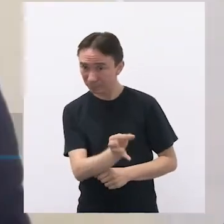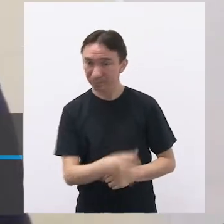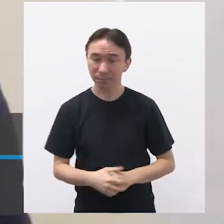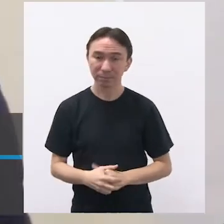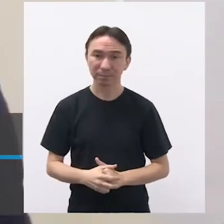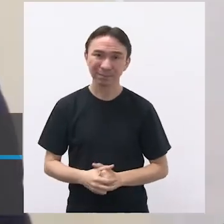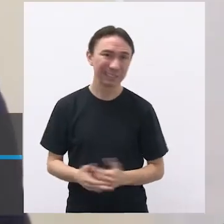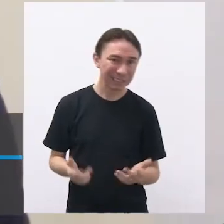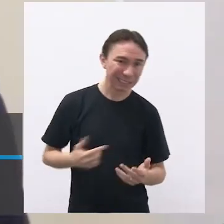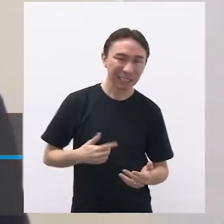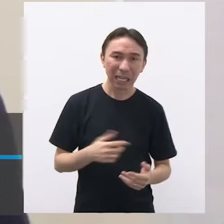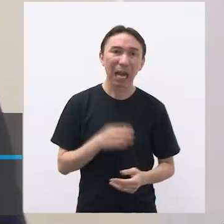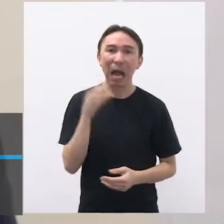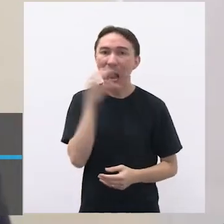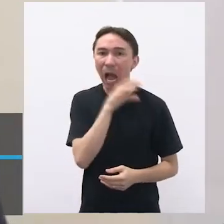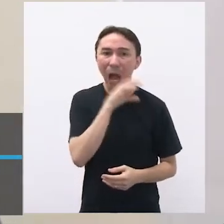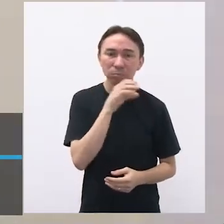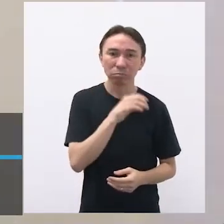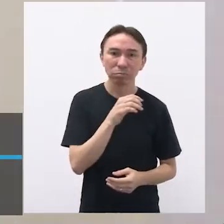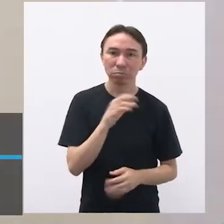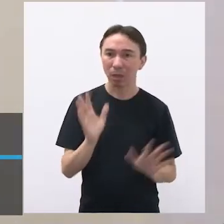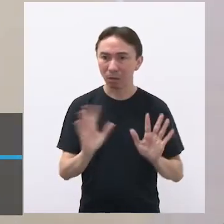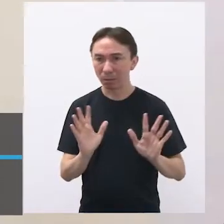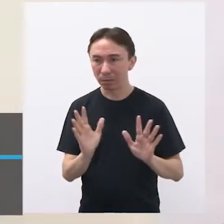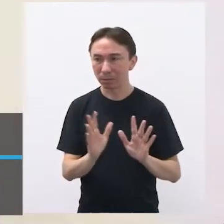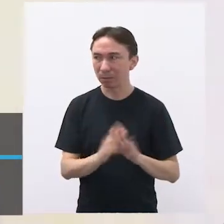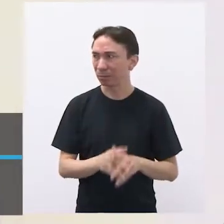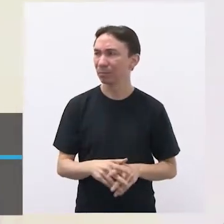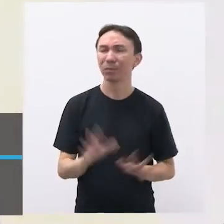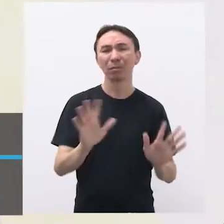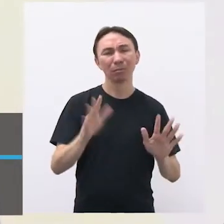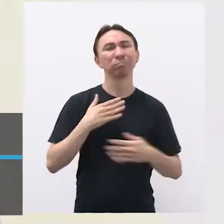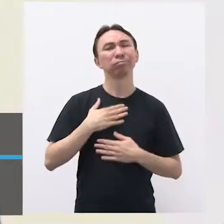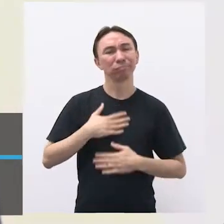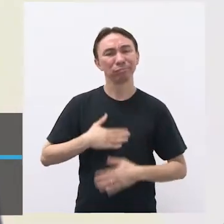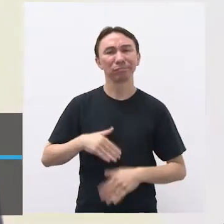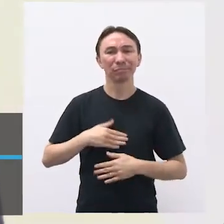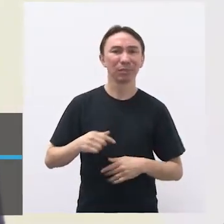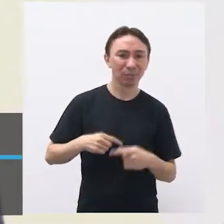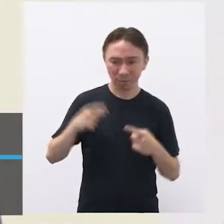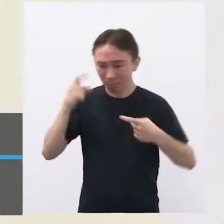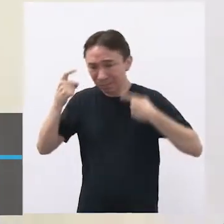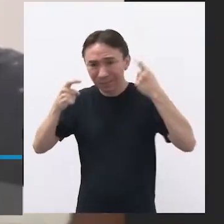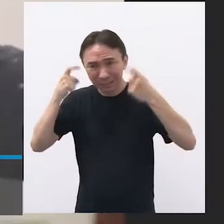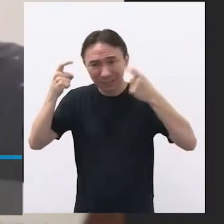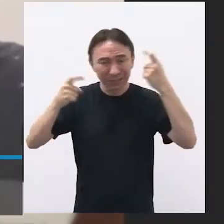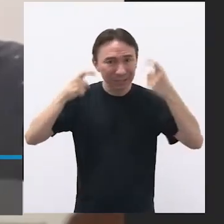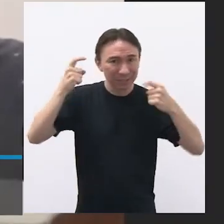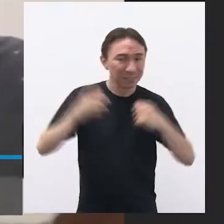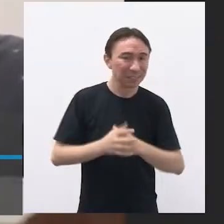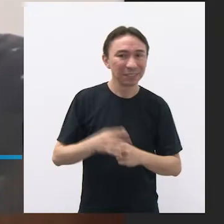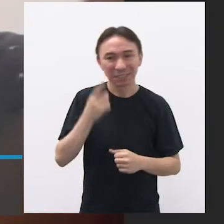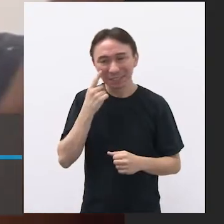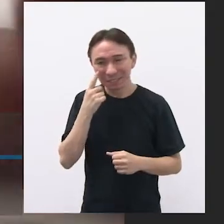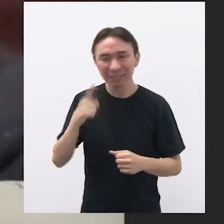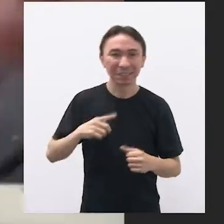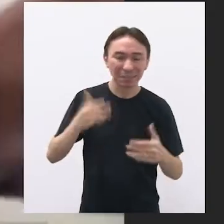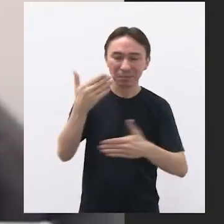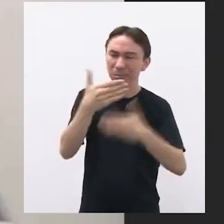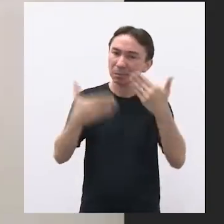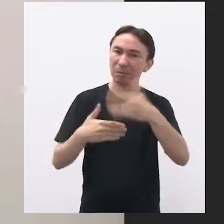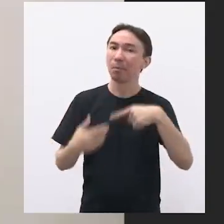Espero não ter corrido demais. Não, não correu, não. Até estava meio preocupado, né? Vamos lá. Próximo slide, por favor.